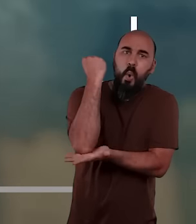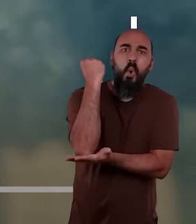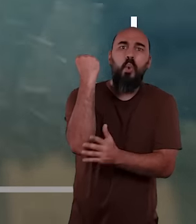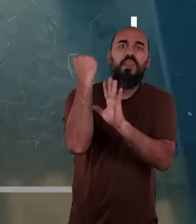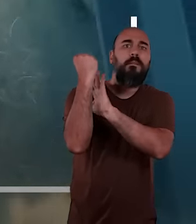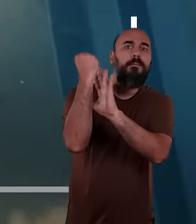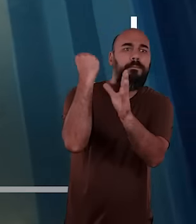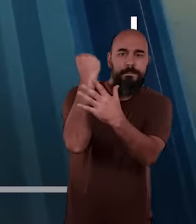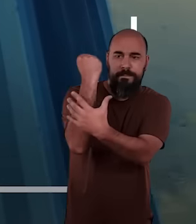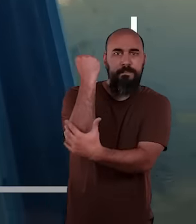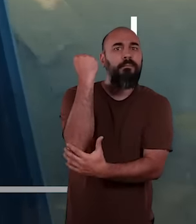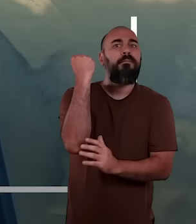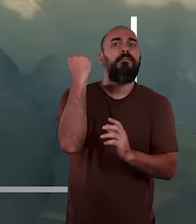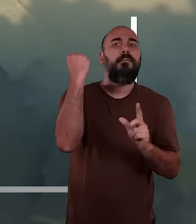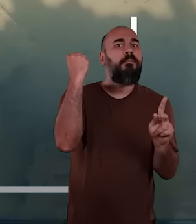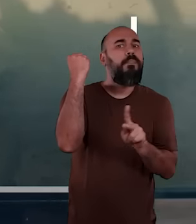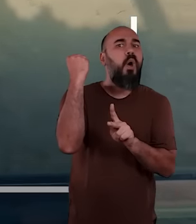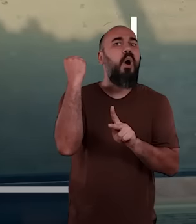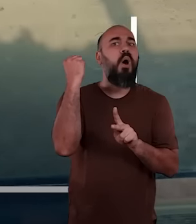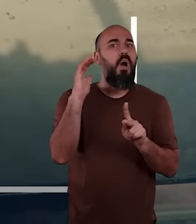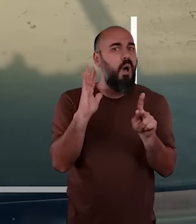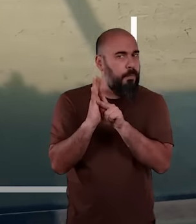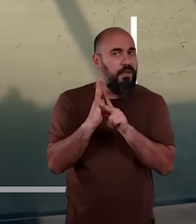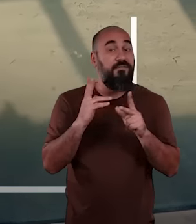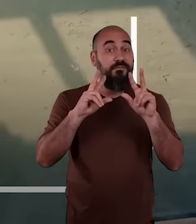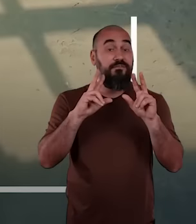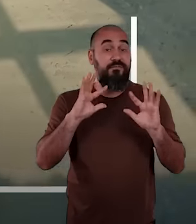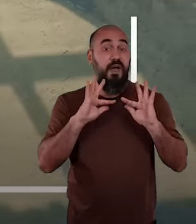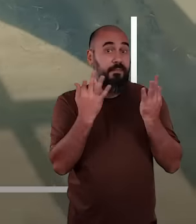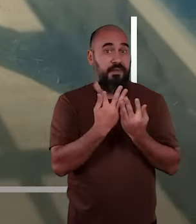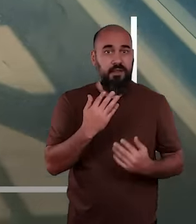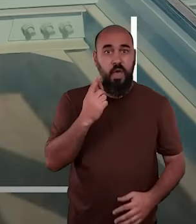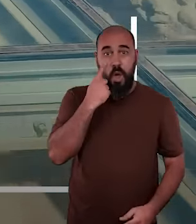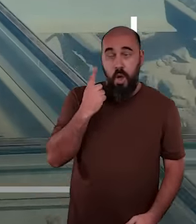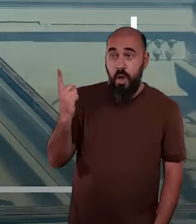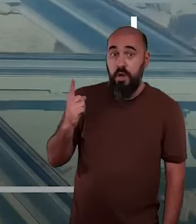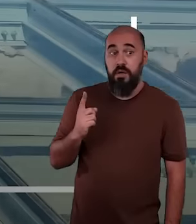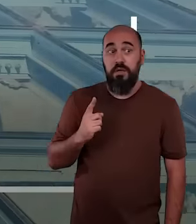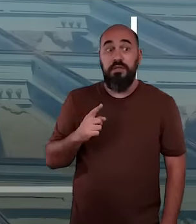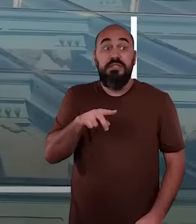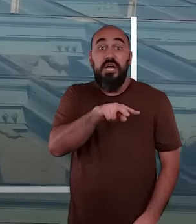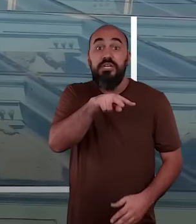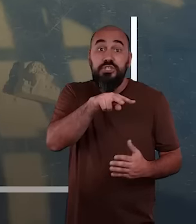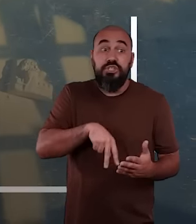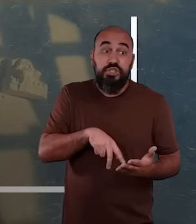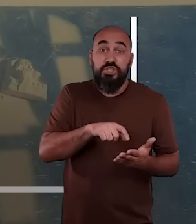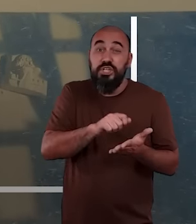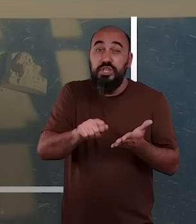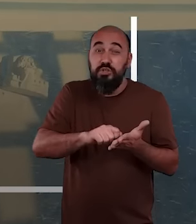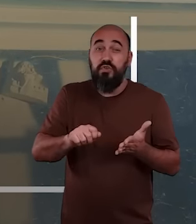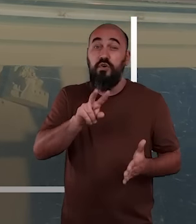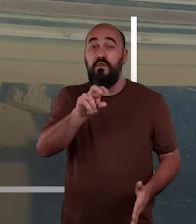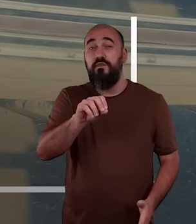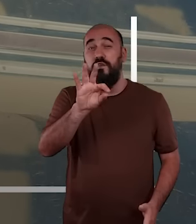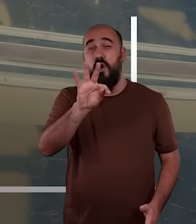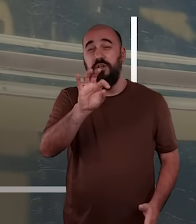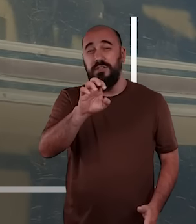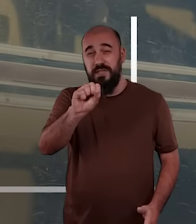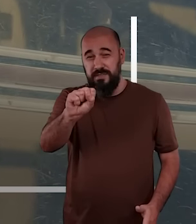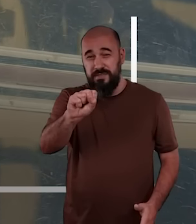aqui, tá vendo essa aqui está escrita inclusive lá, Votis 20, Votis 20, aí tem o nome